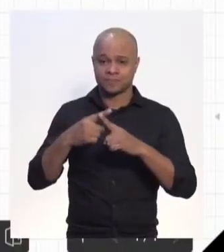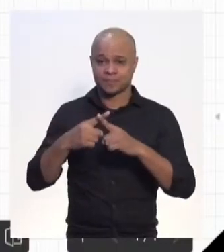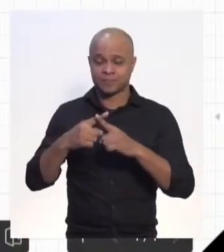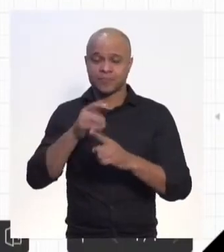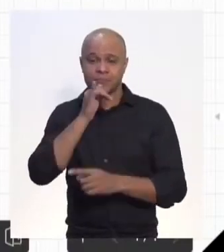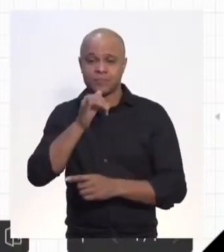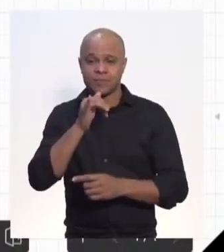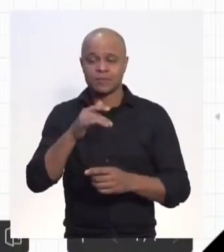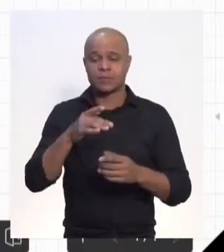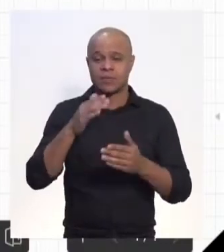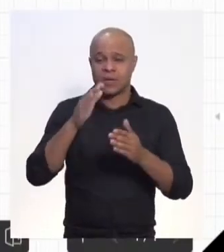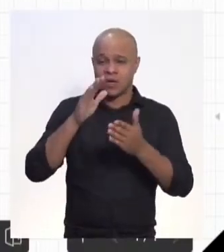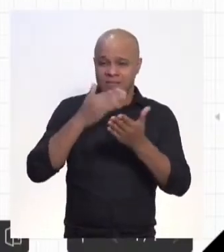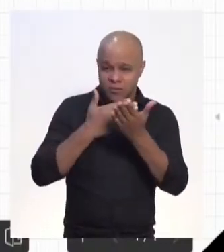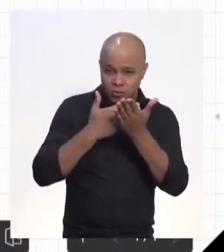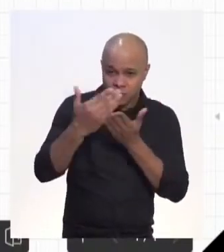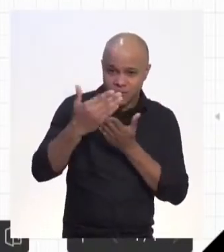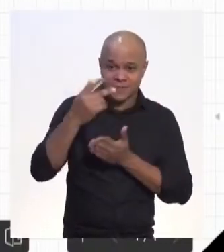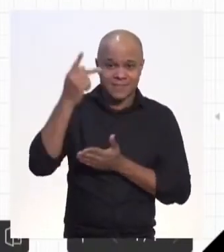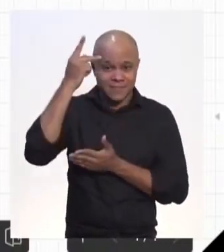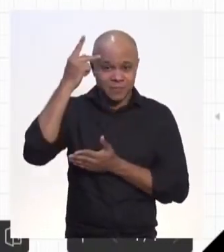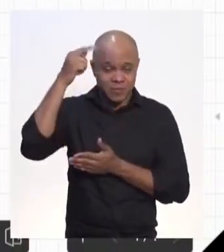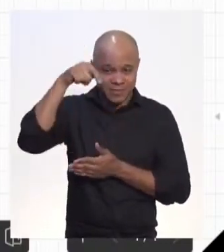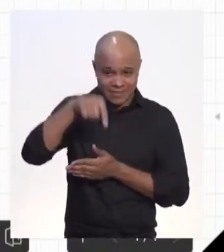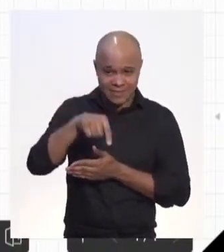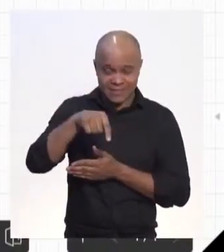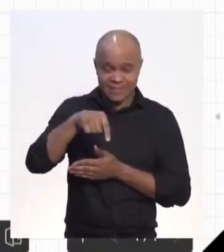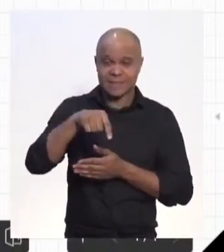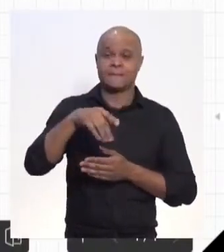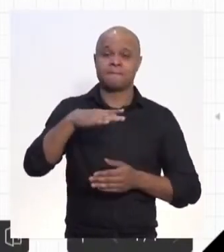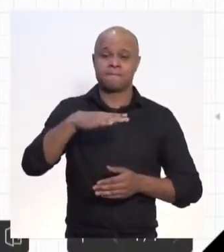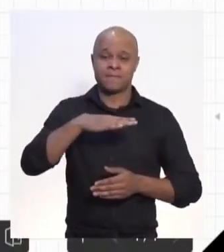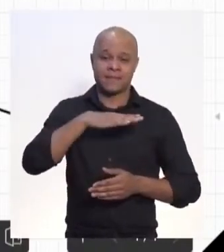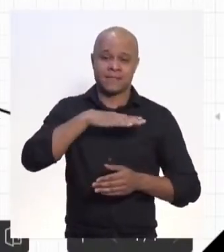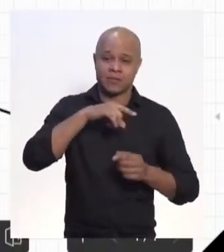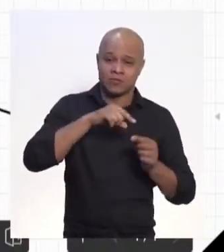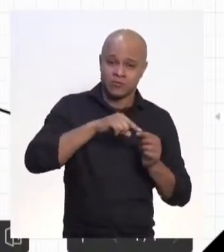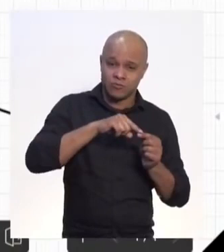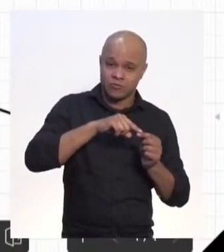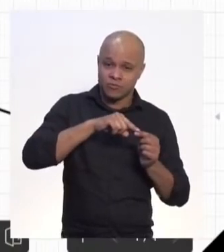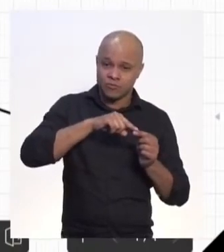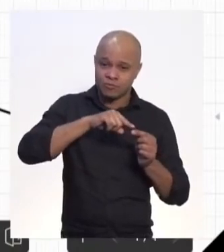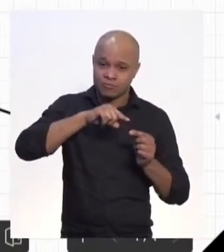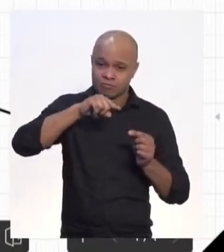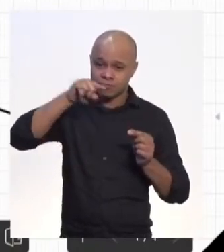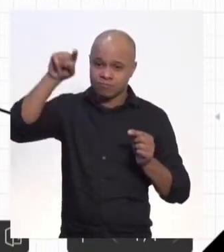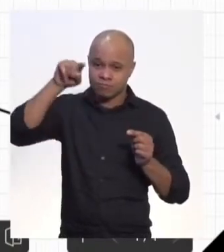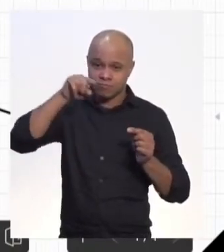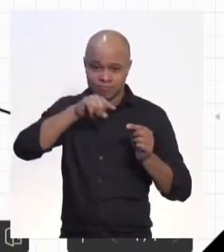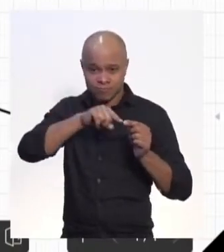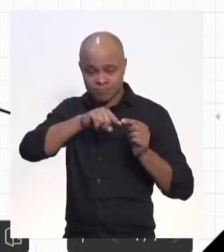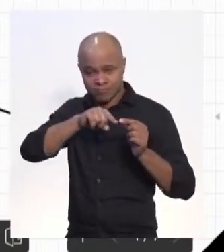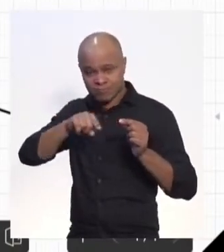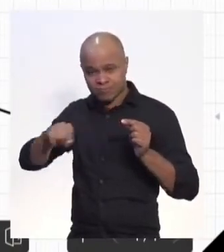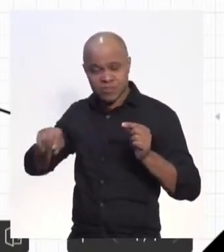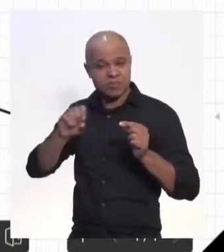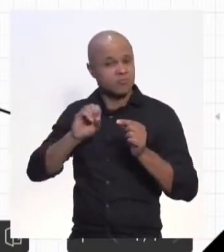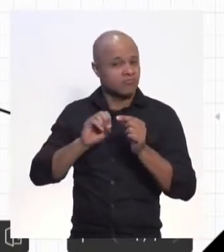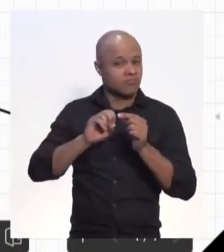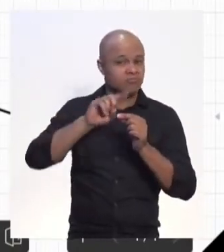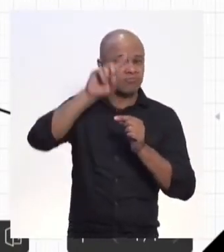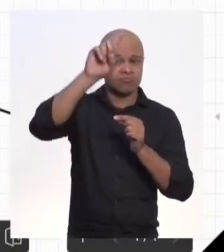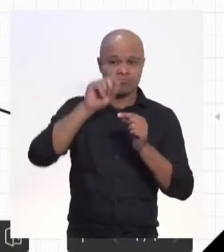Zero, ele é o ponto de referência. Certo. E a gente sabe que de São Paulo, aqui, partem uma